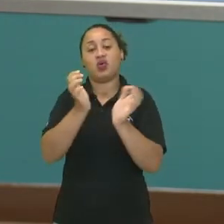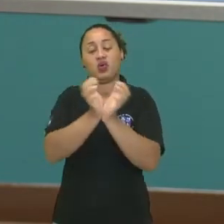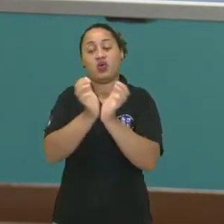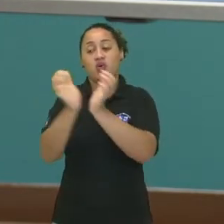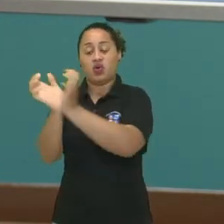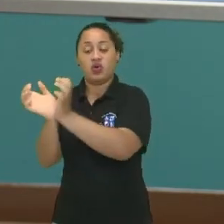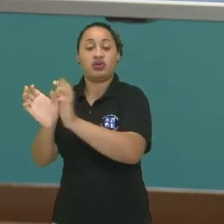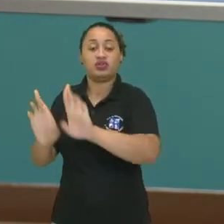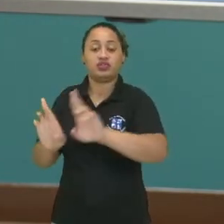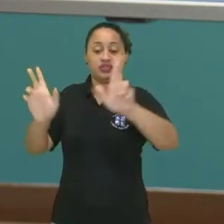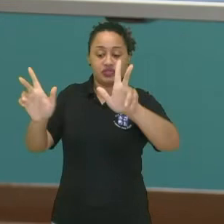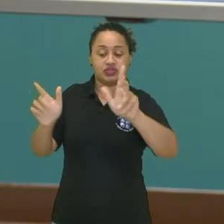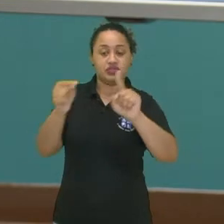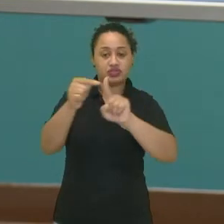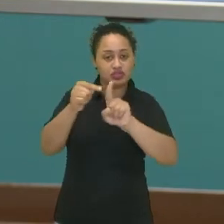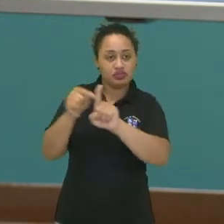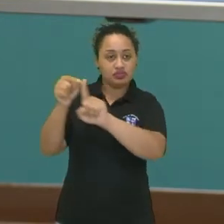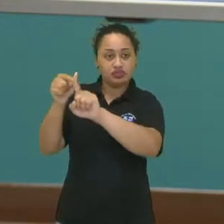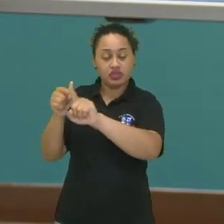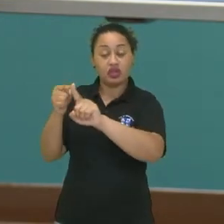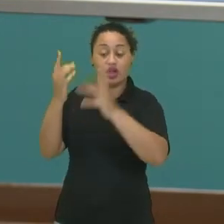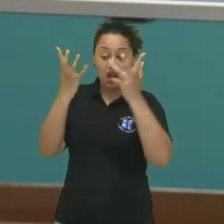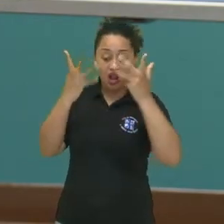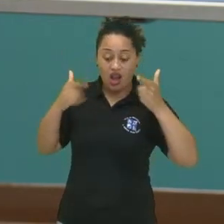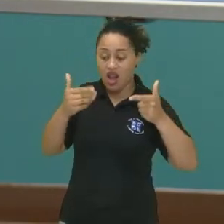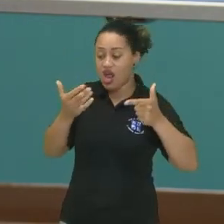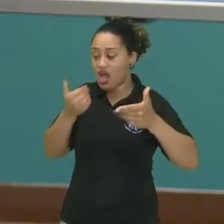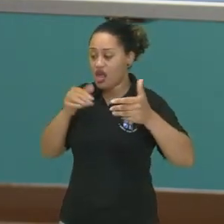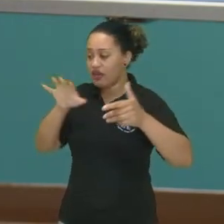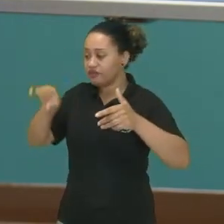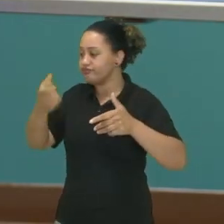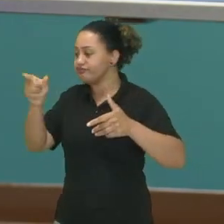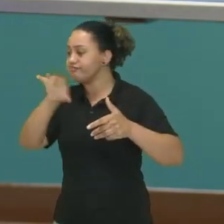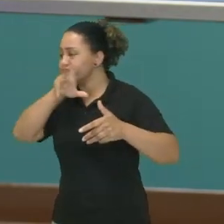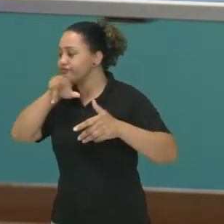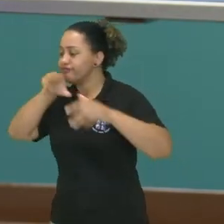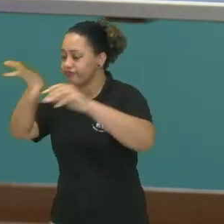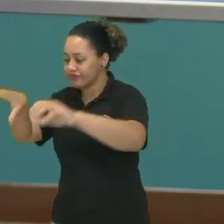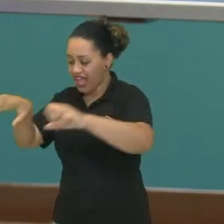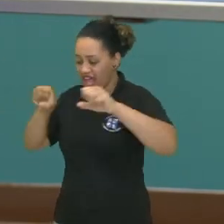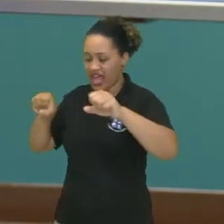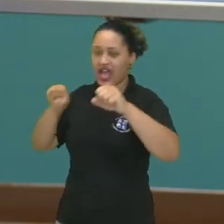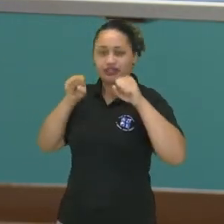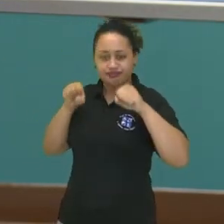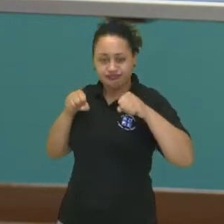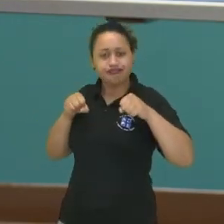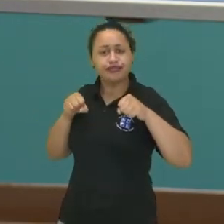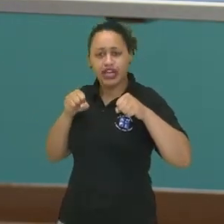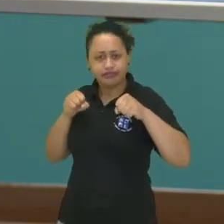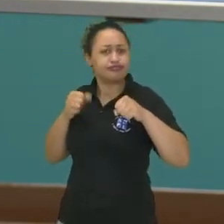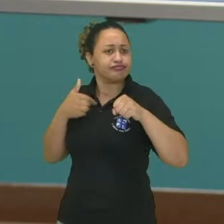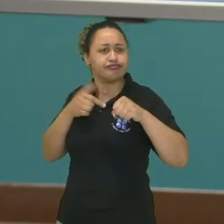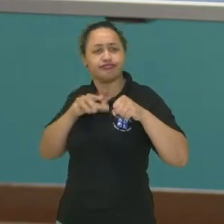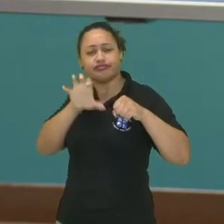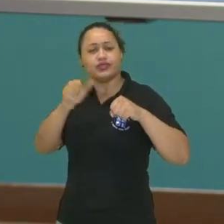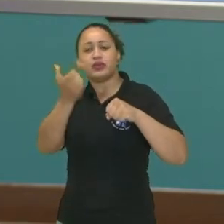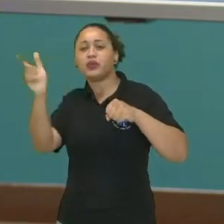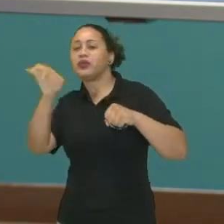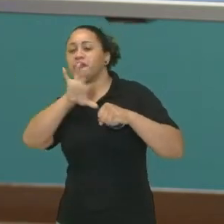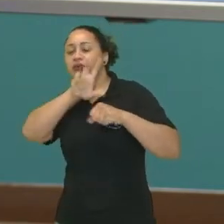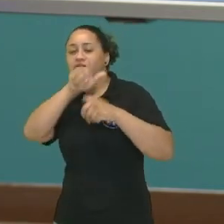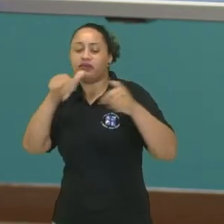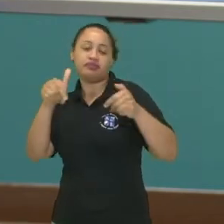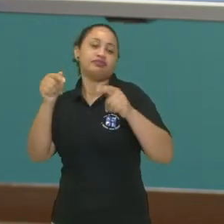diferentes. Então a gente aqui observa uma leoa que está se alimentando de um outro indivíduo, né, da sua presa, que é de